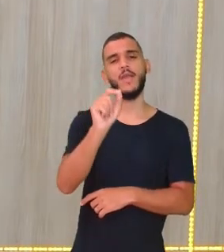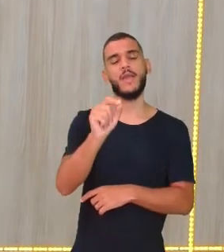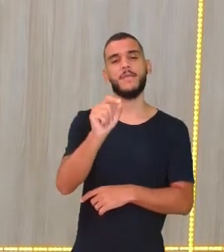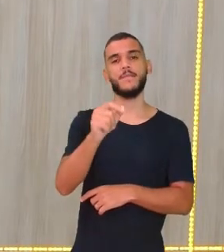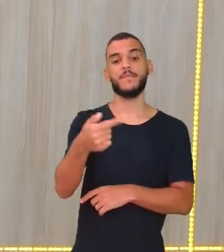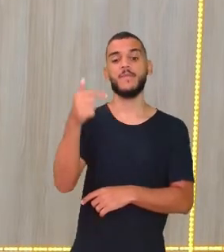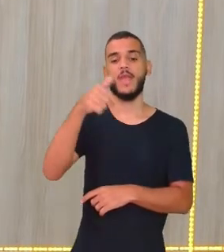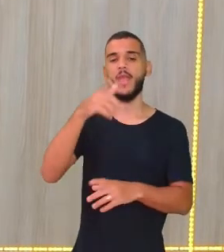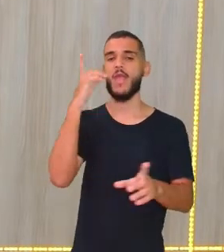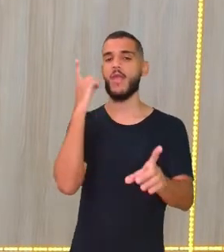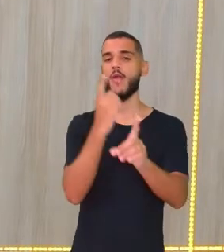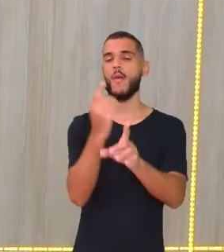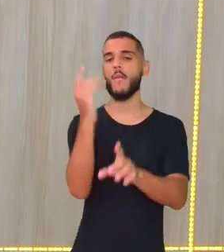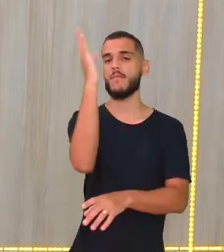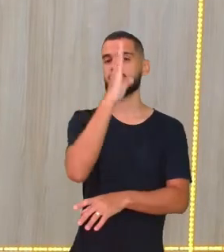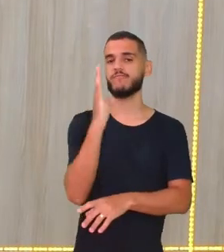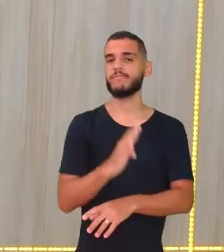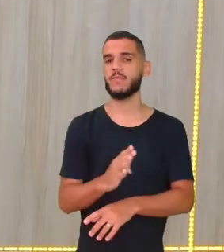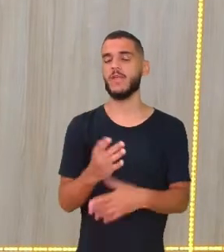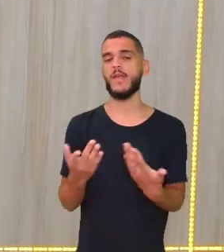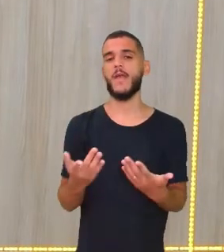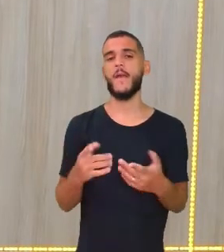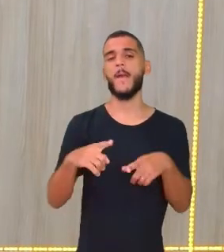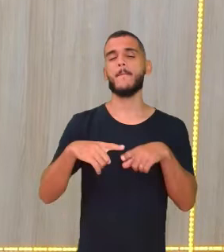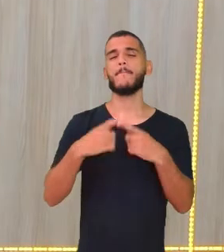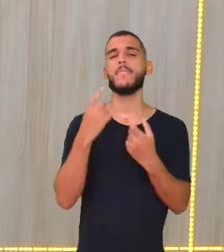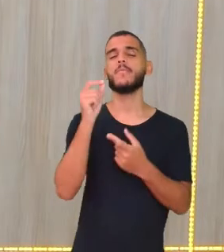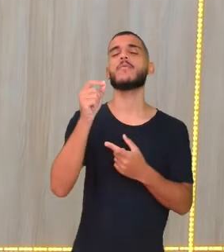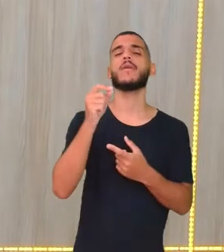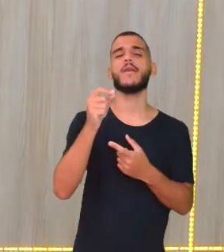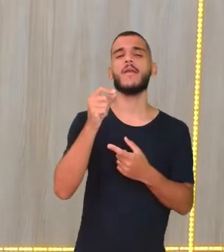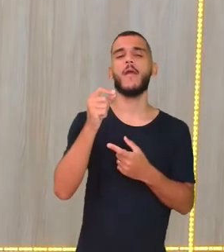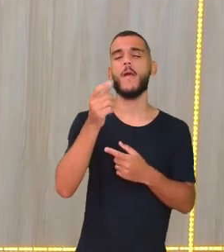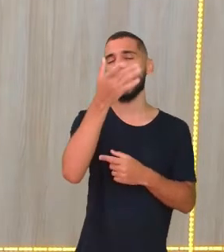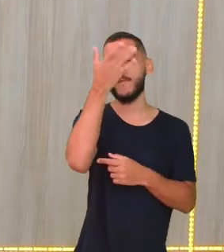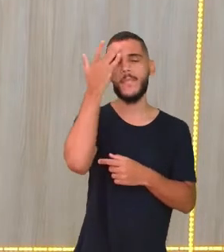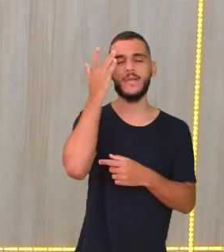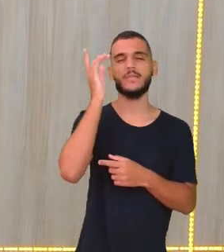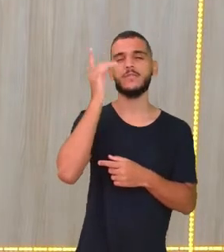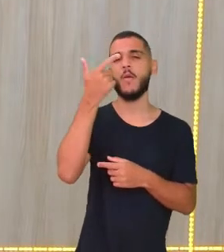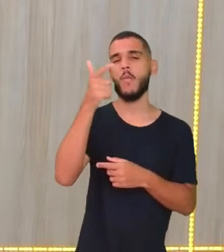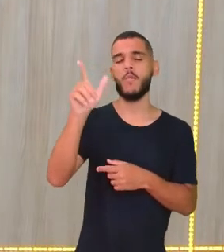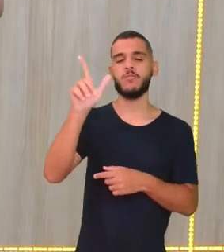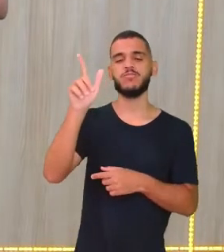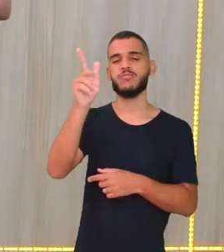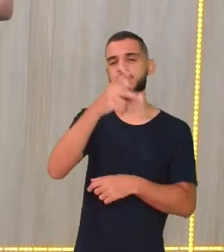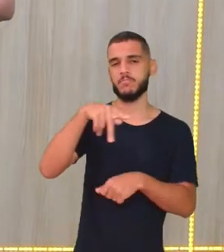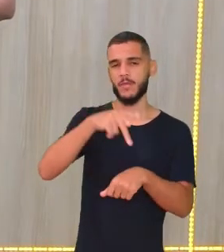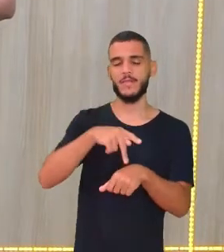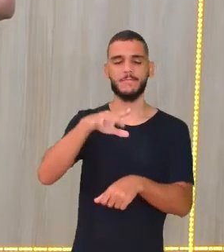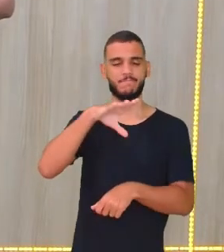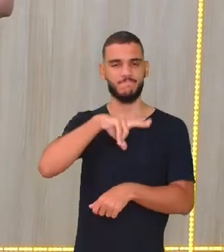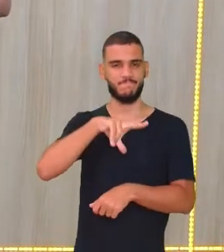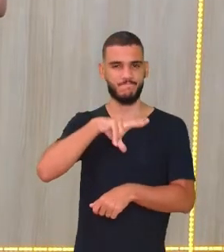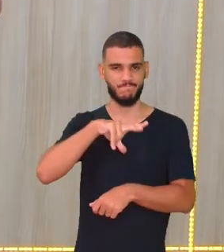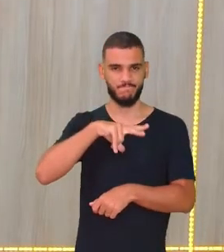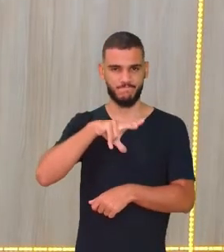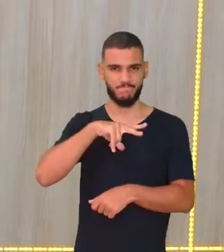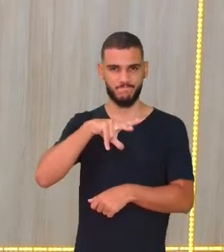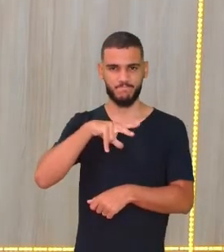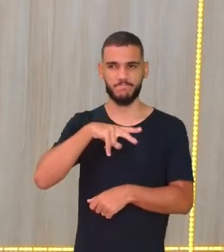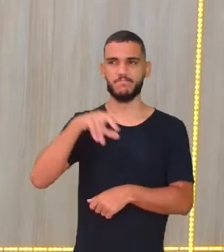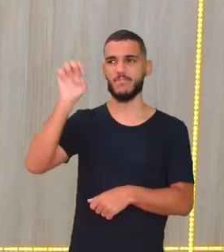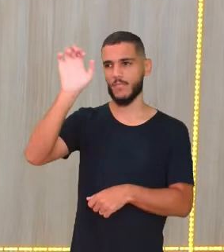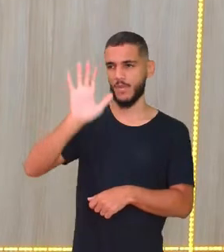descobrimento do Brasil. Mas como foi esse trajeto, não é? Esses portugueses saem de Portugal, não é?